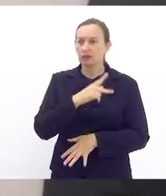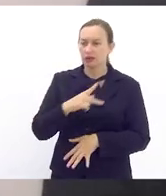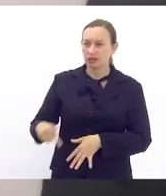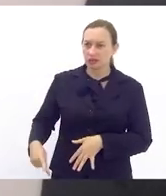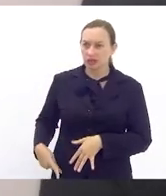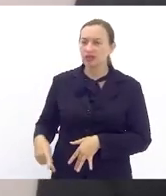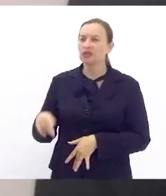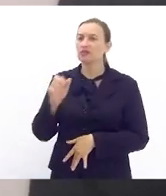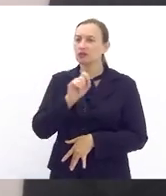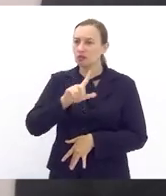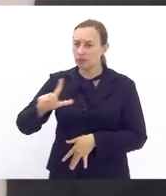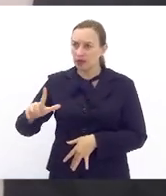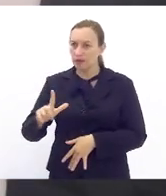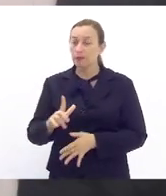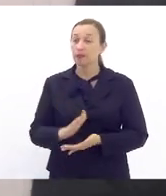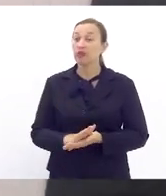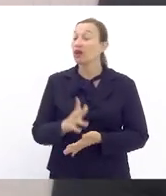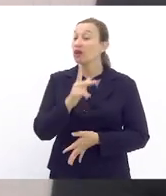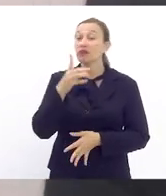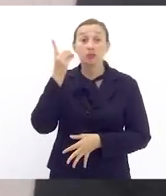Felipe Abel membro prezados